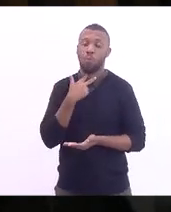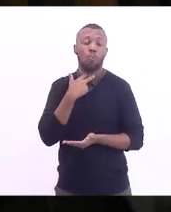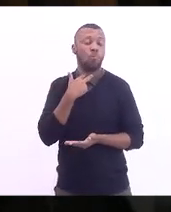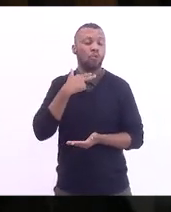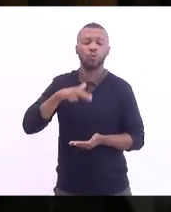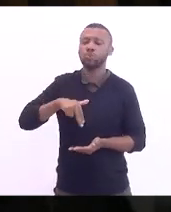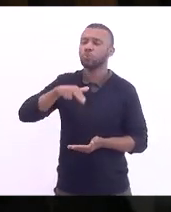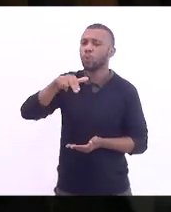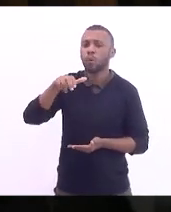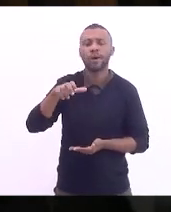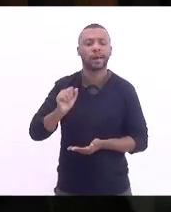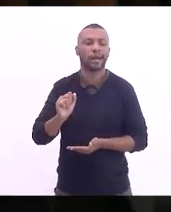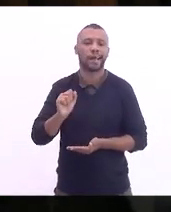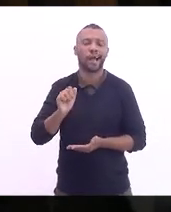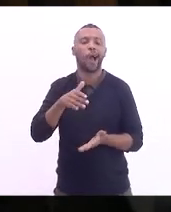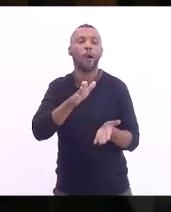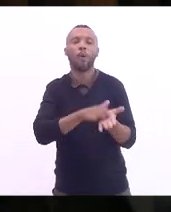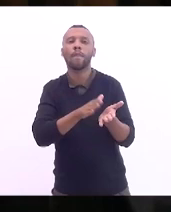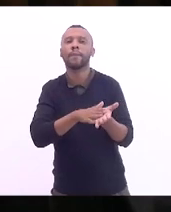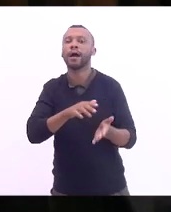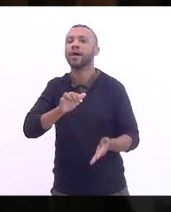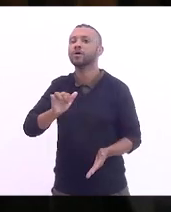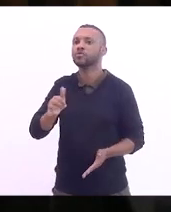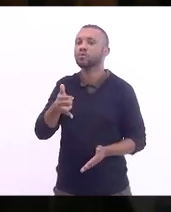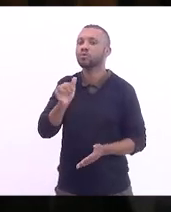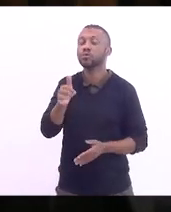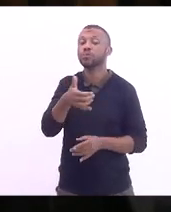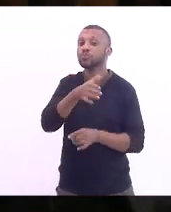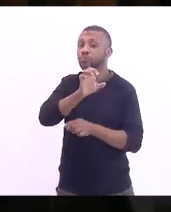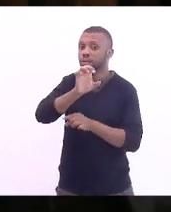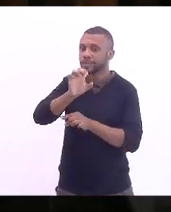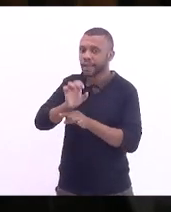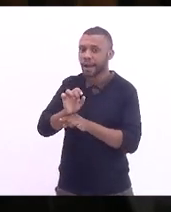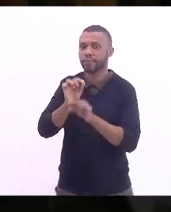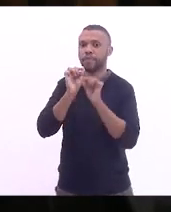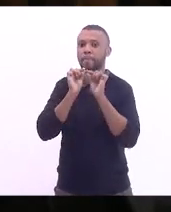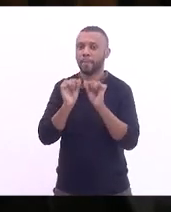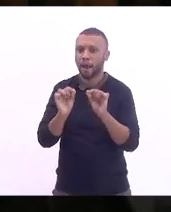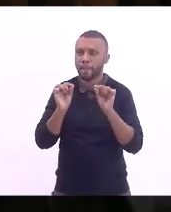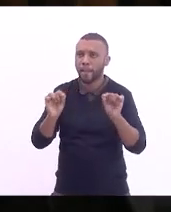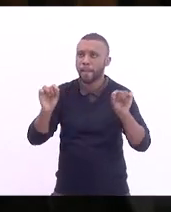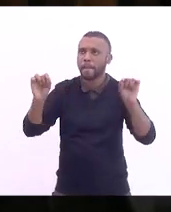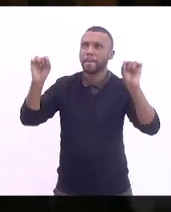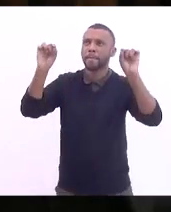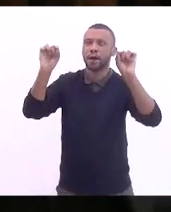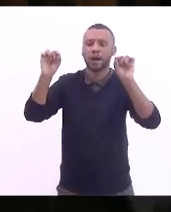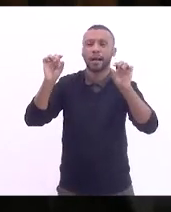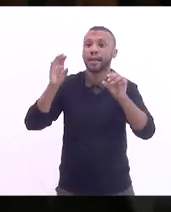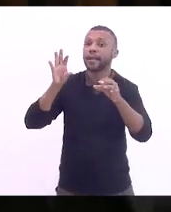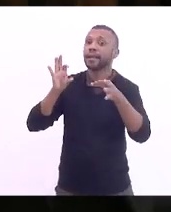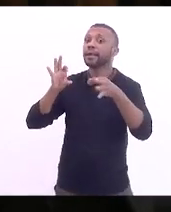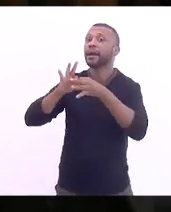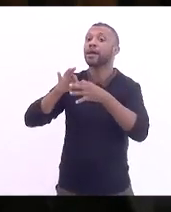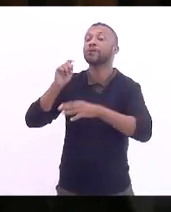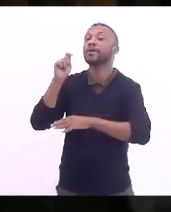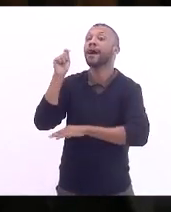jamais cobrar juro dos Estados das unidades federadas